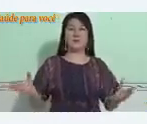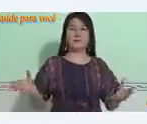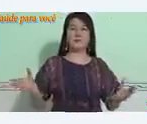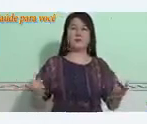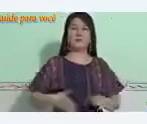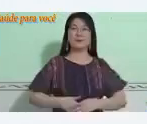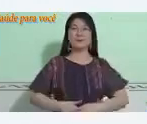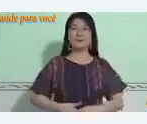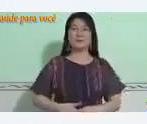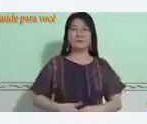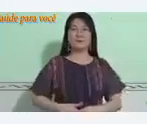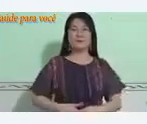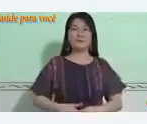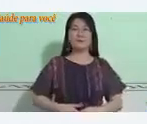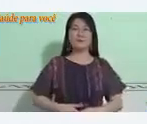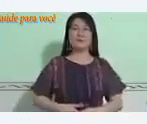LULASDEDFSADORGANISMOPODEMPRDR função.